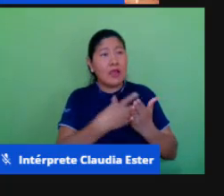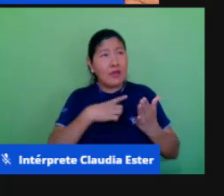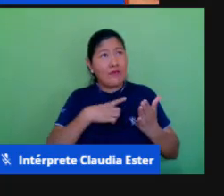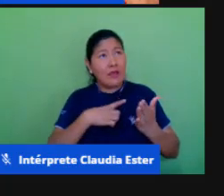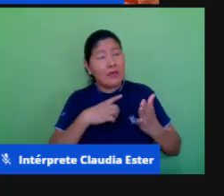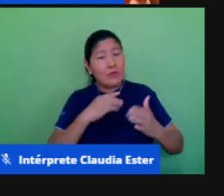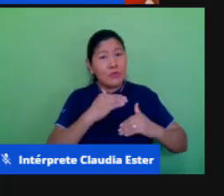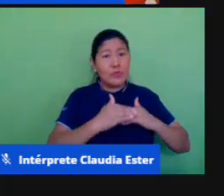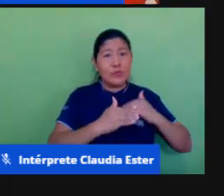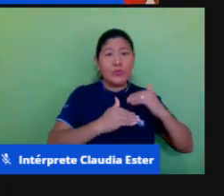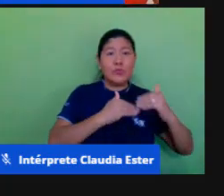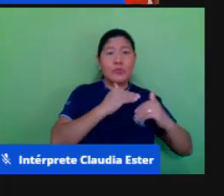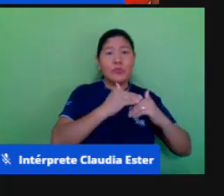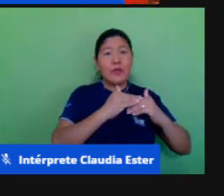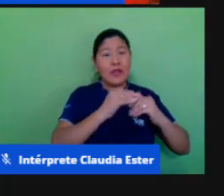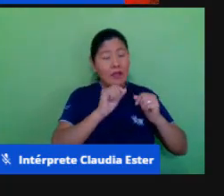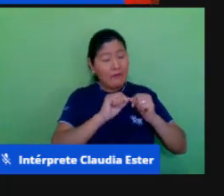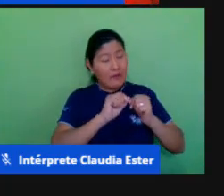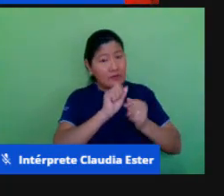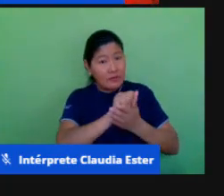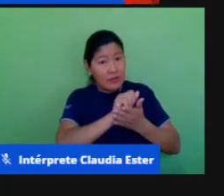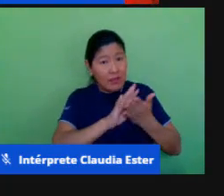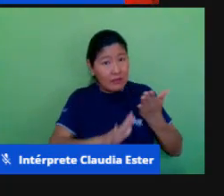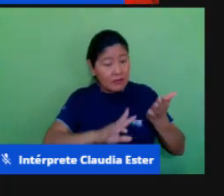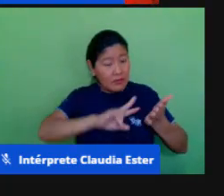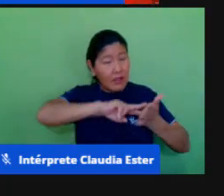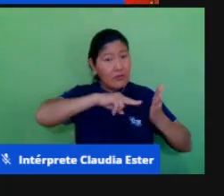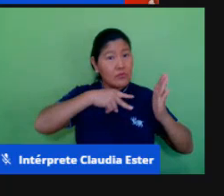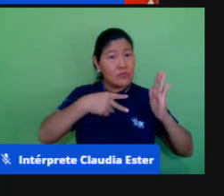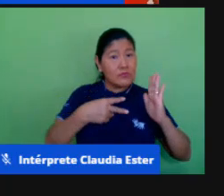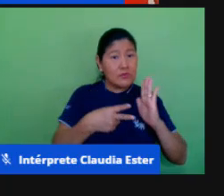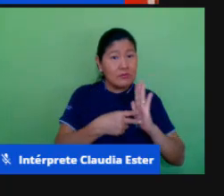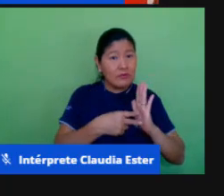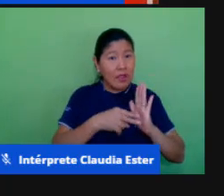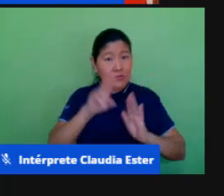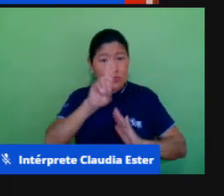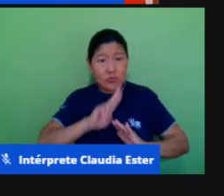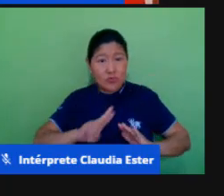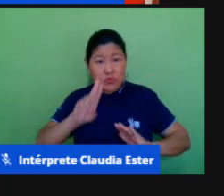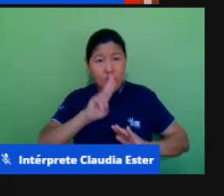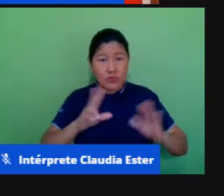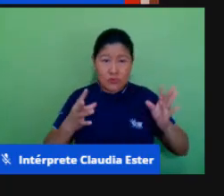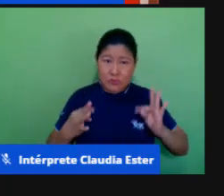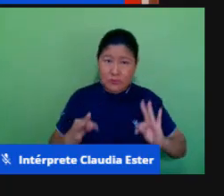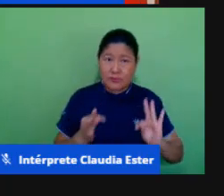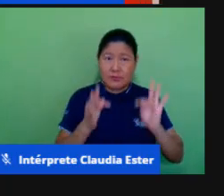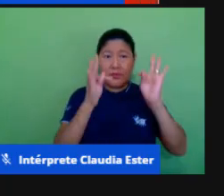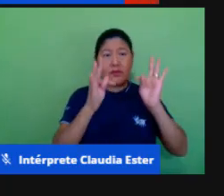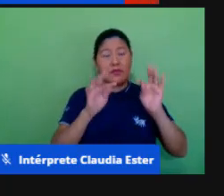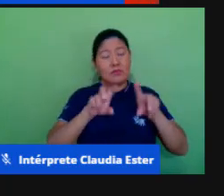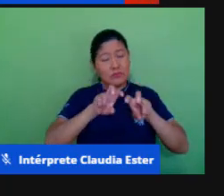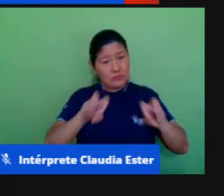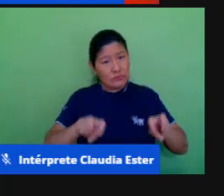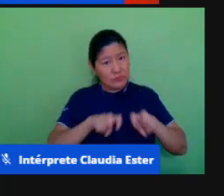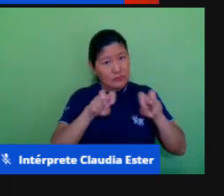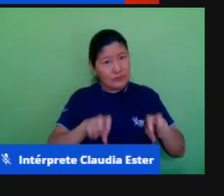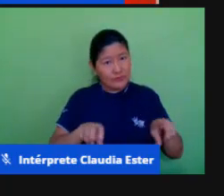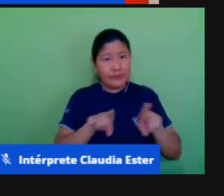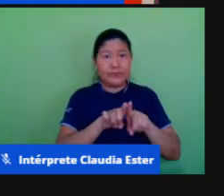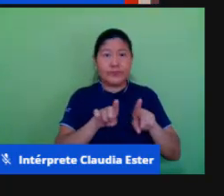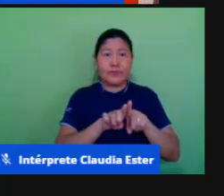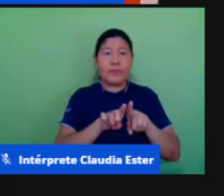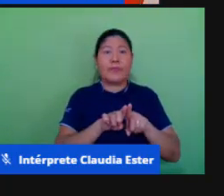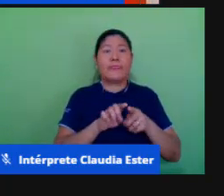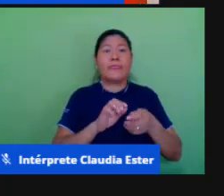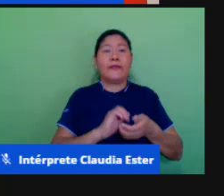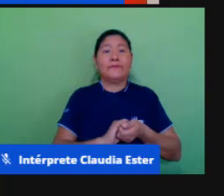ele desenvolve atividade significativa, o uso flexível da tecnologia, tá? Eu vou